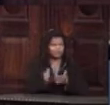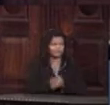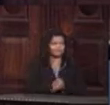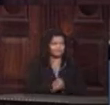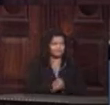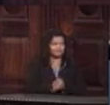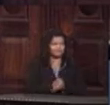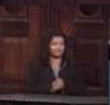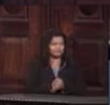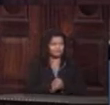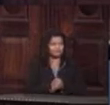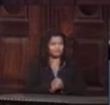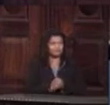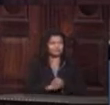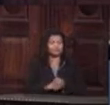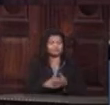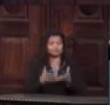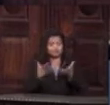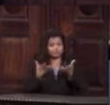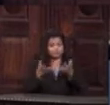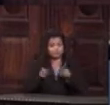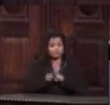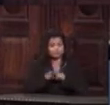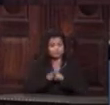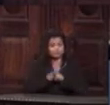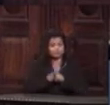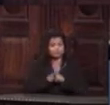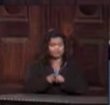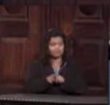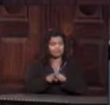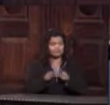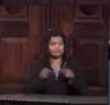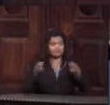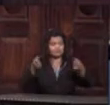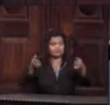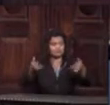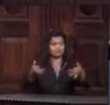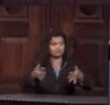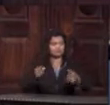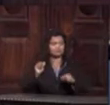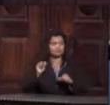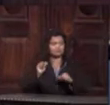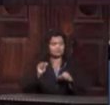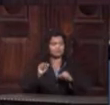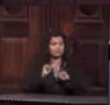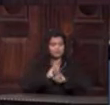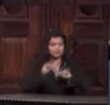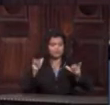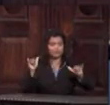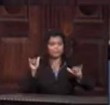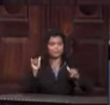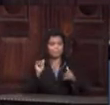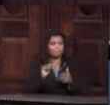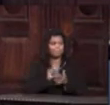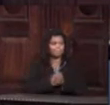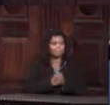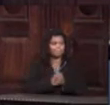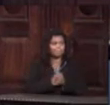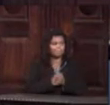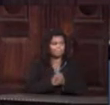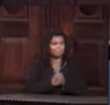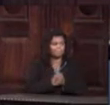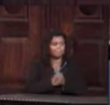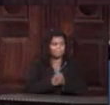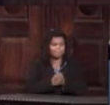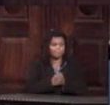link desta sombria efe married para a democracia brasileira com a sessão de hoje